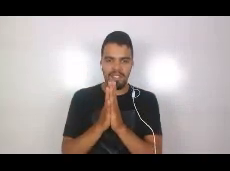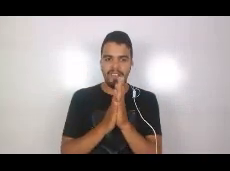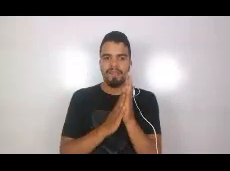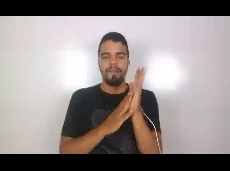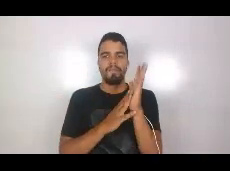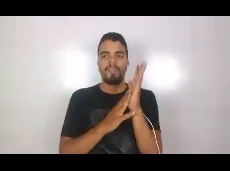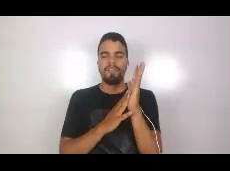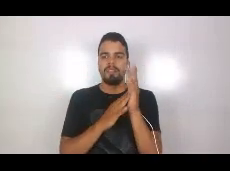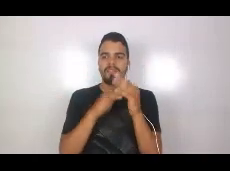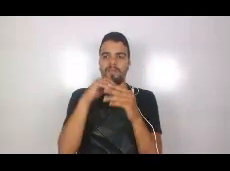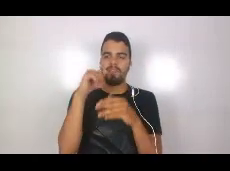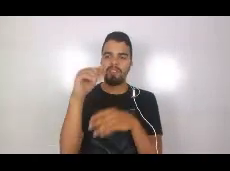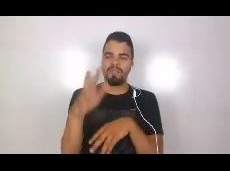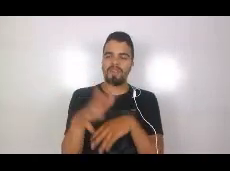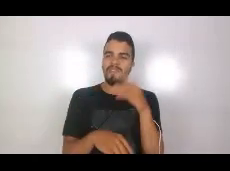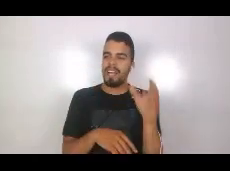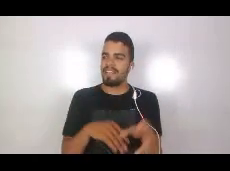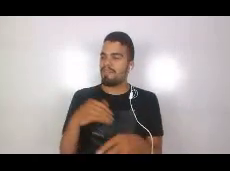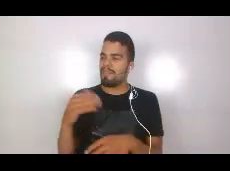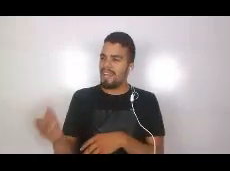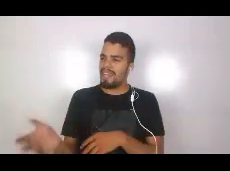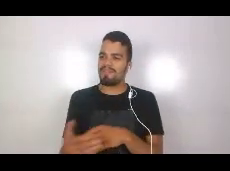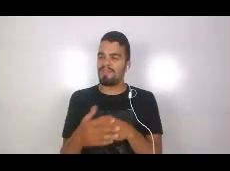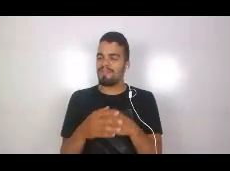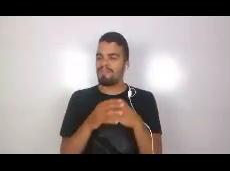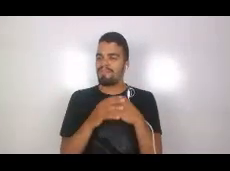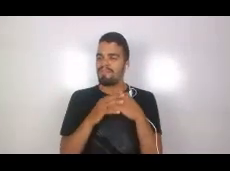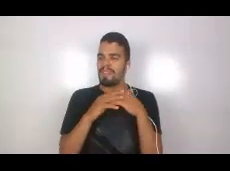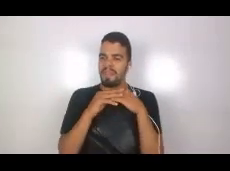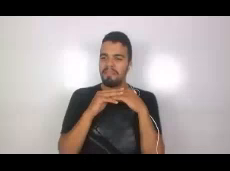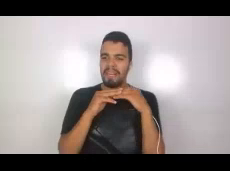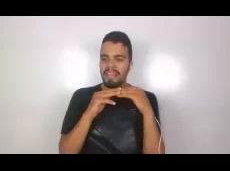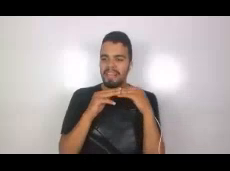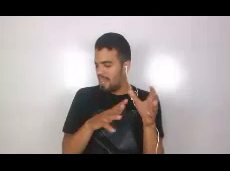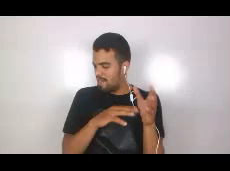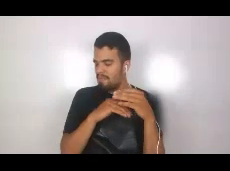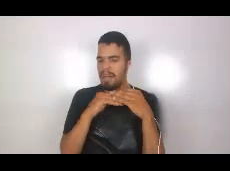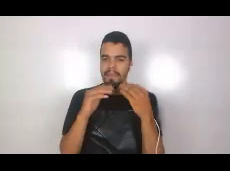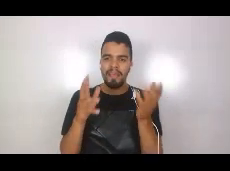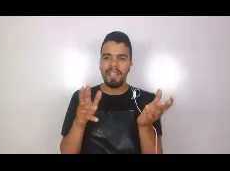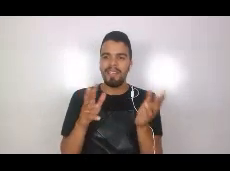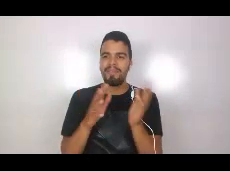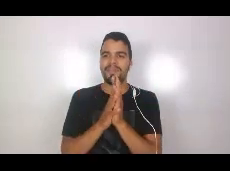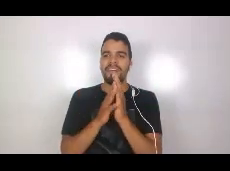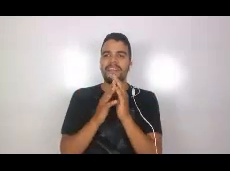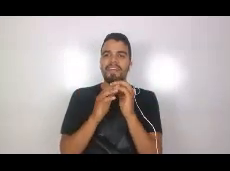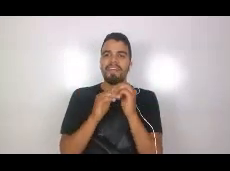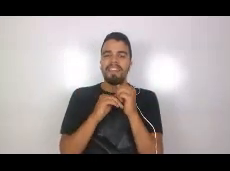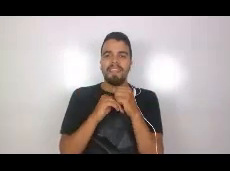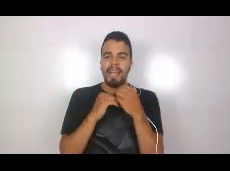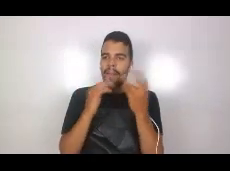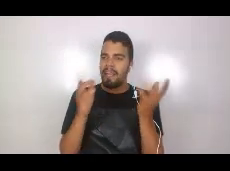profissões, né? Então, nós temos professor, advogado, médico, banqueiro, barbeiro,